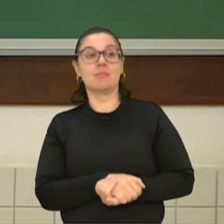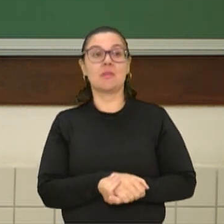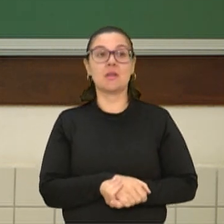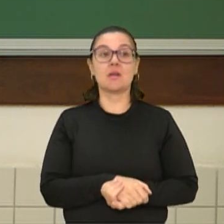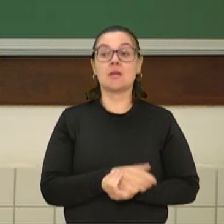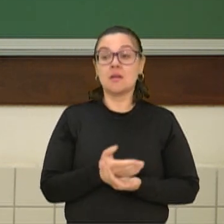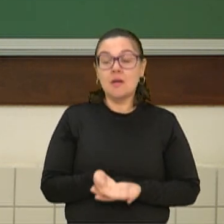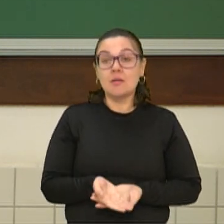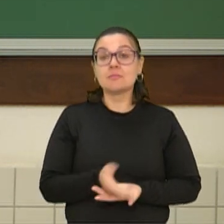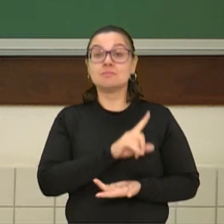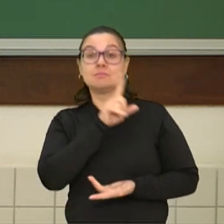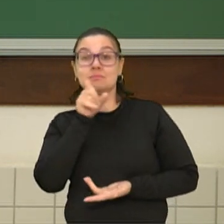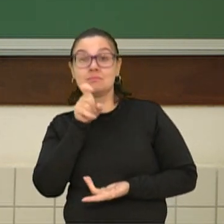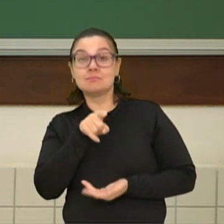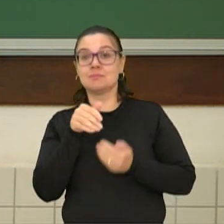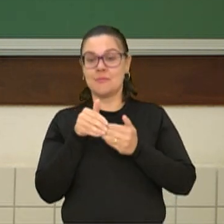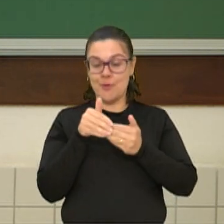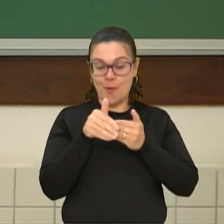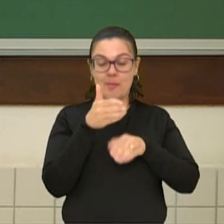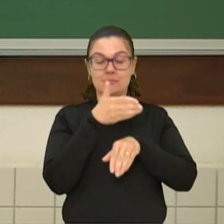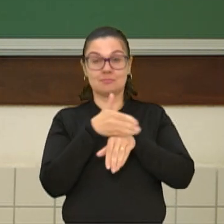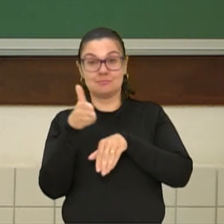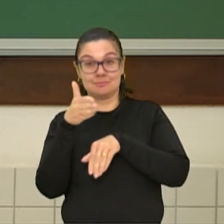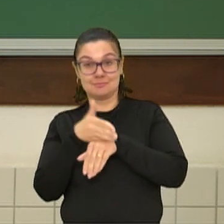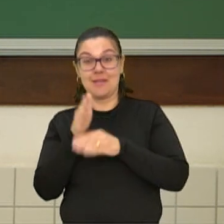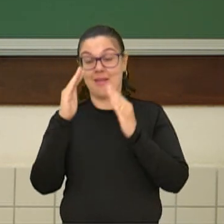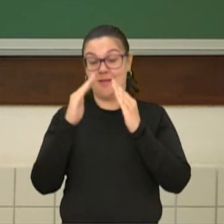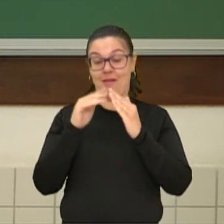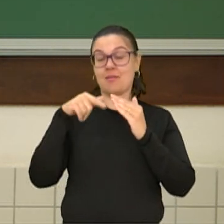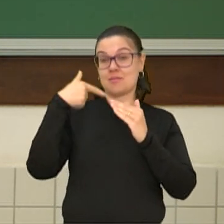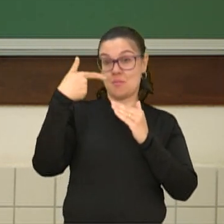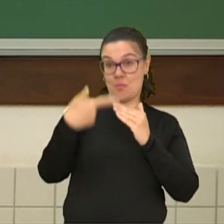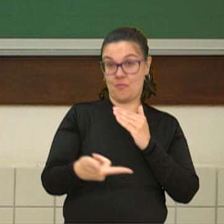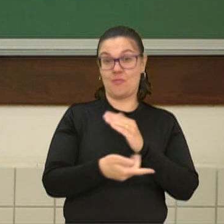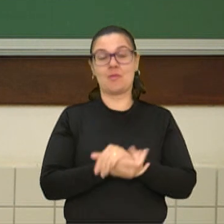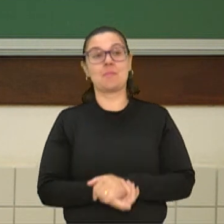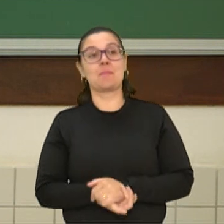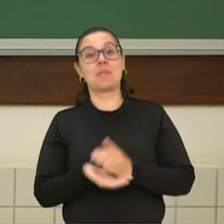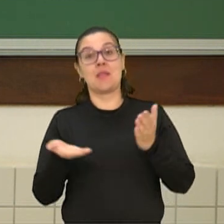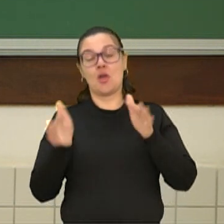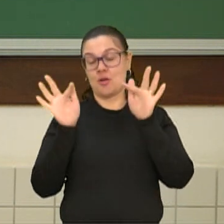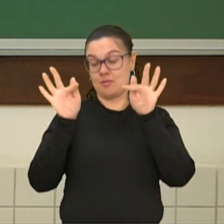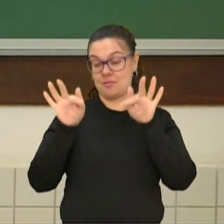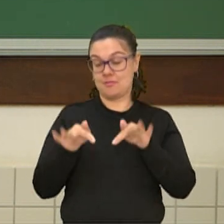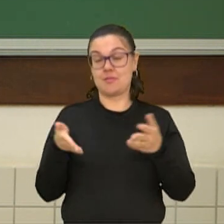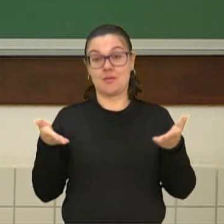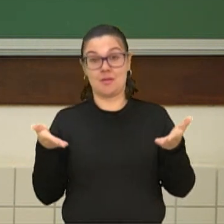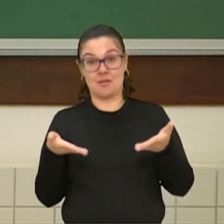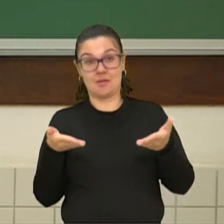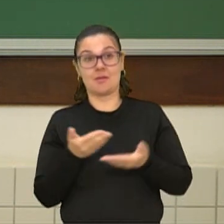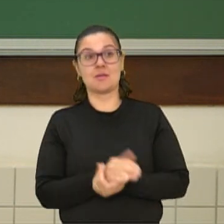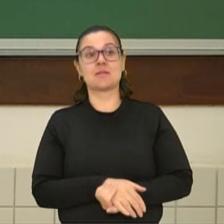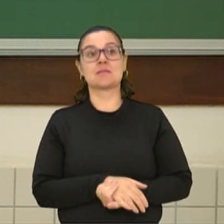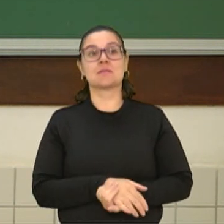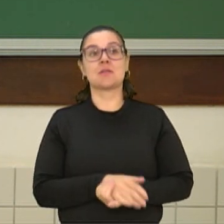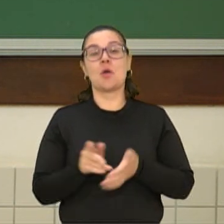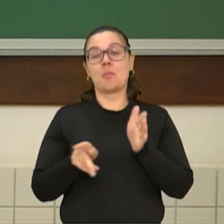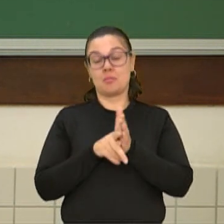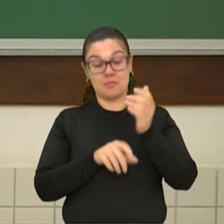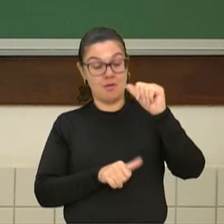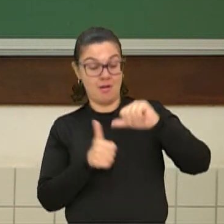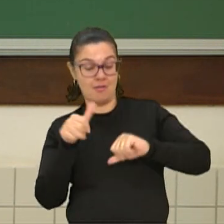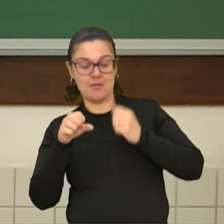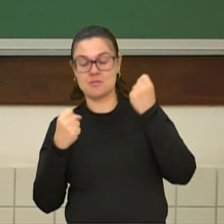e aí, quem sabe, comece a praticá-la, tá? Então, a gente finaliza aqui a nossa parte de avaliação